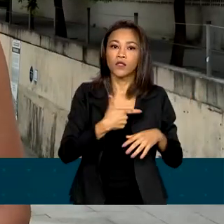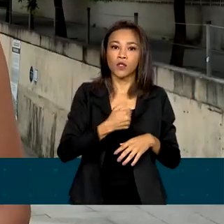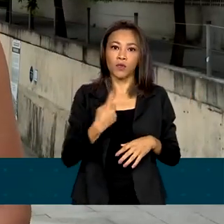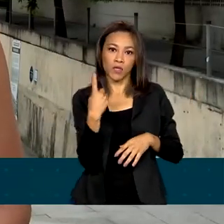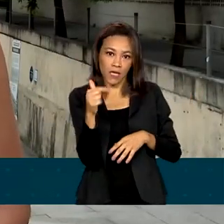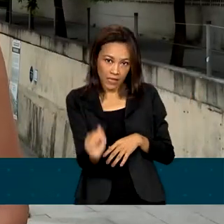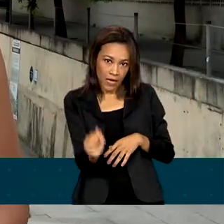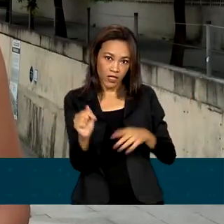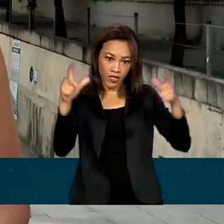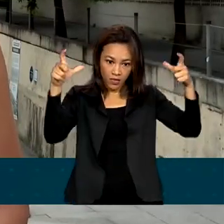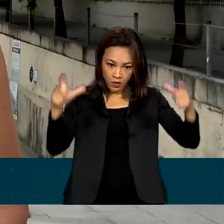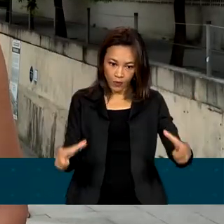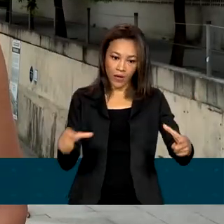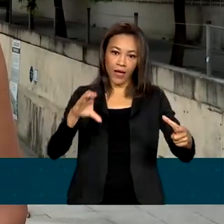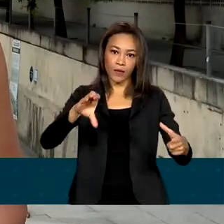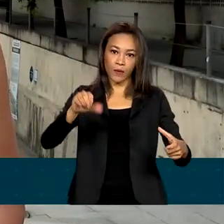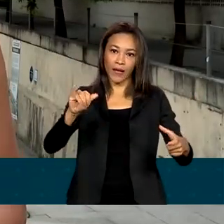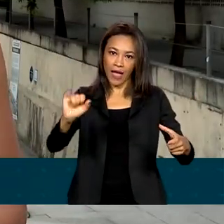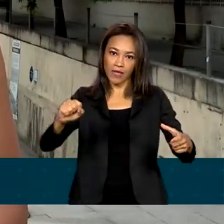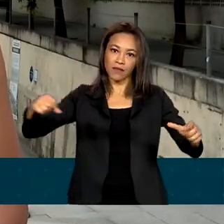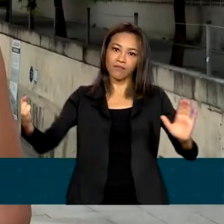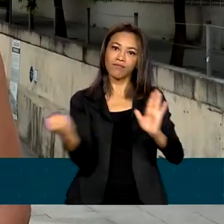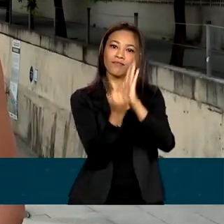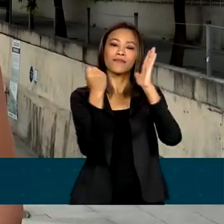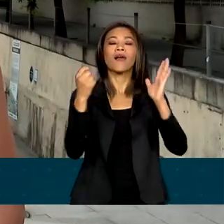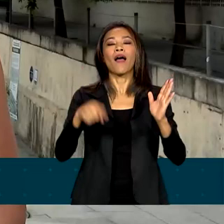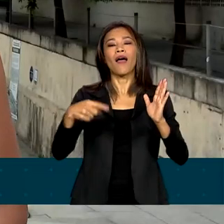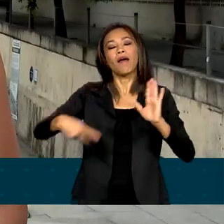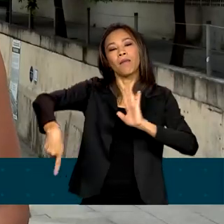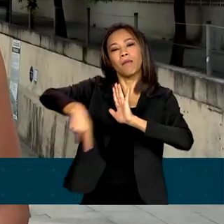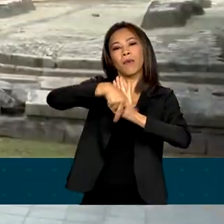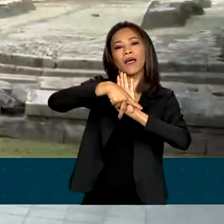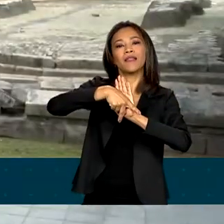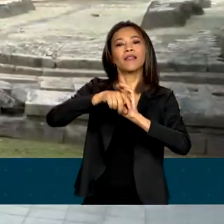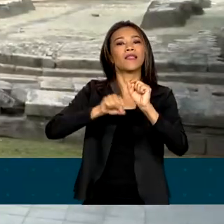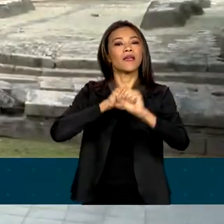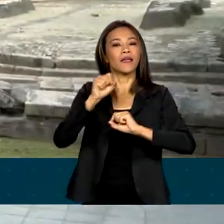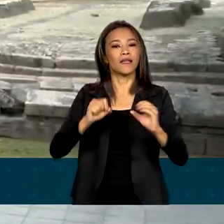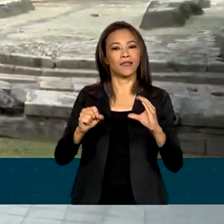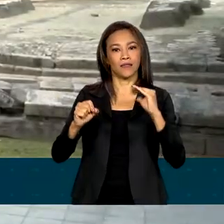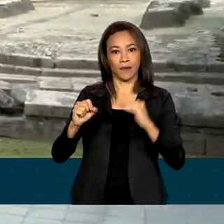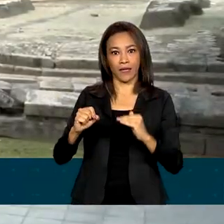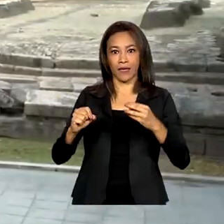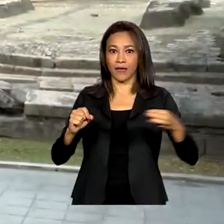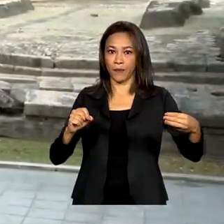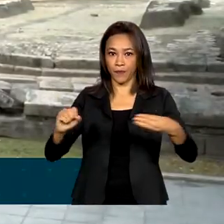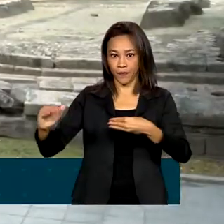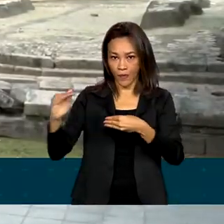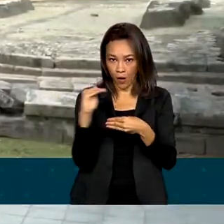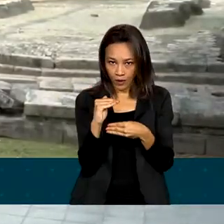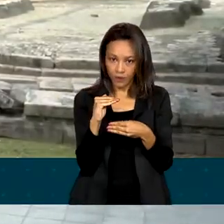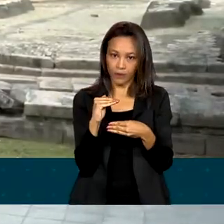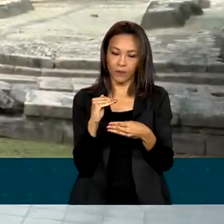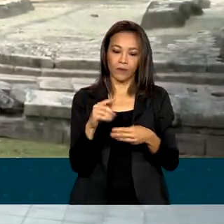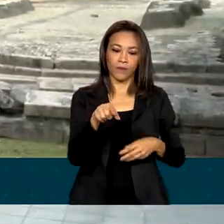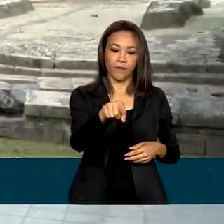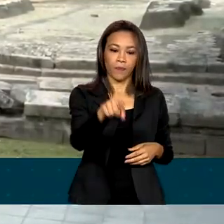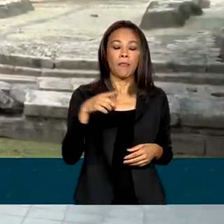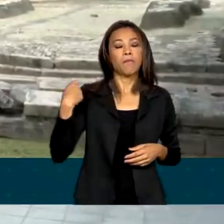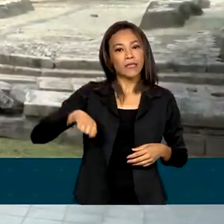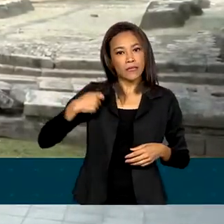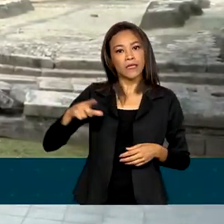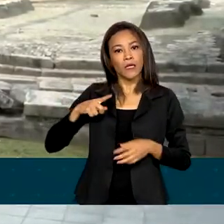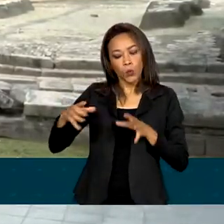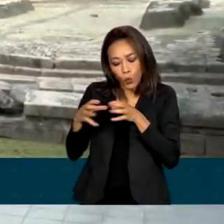do Valongo recebeu o título de Patrimônio Mundial pela Unesco. A Unesco exige que ele tenha um comitê gestor, que é um